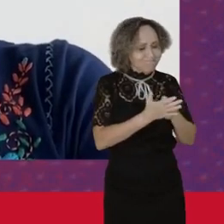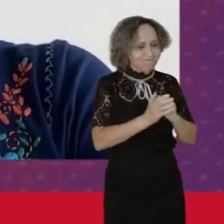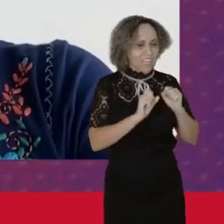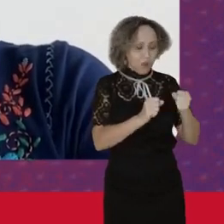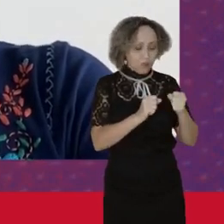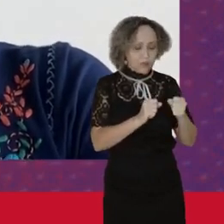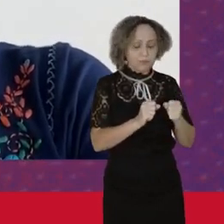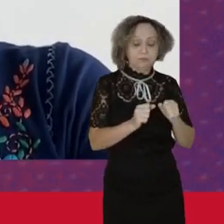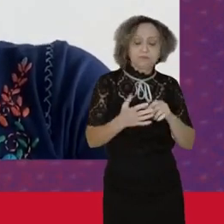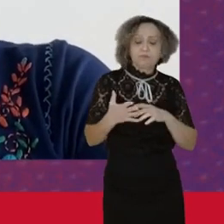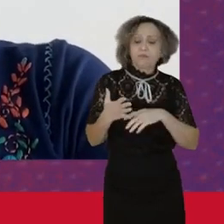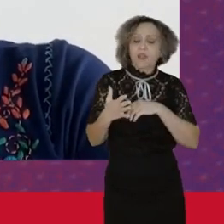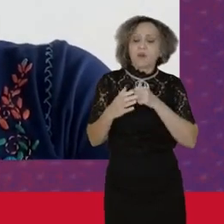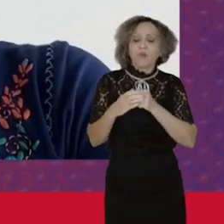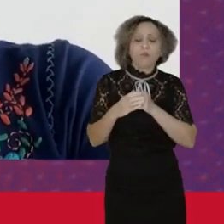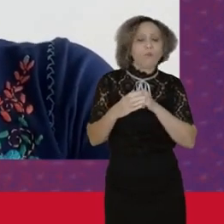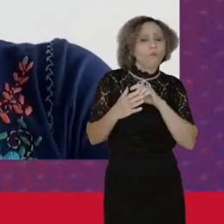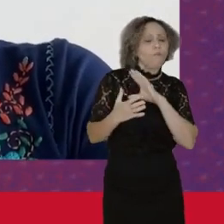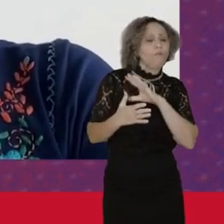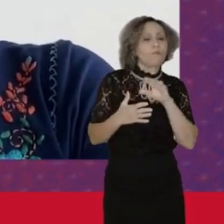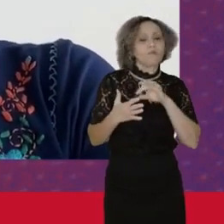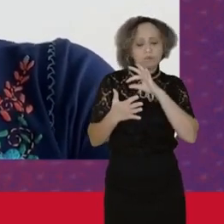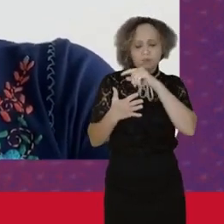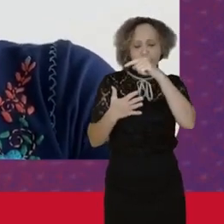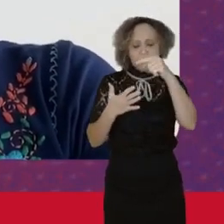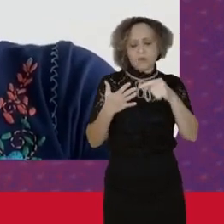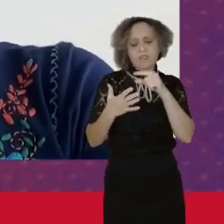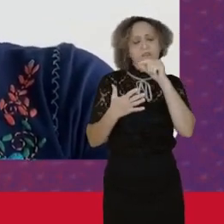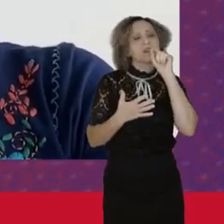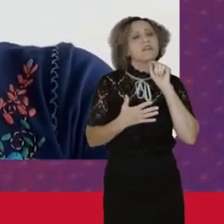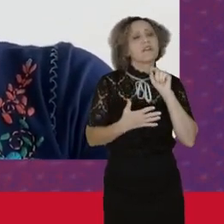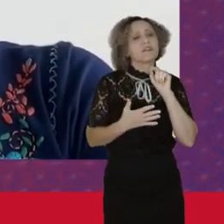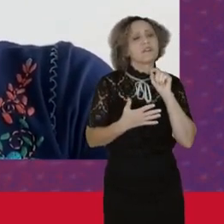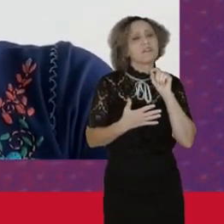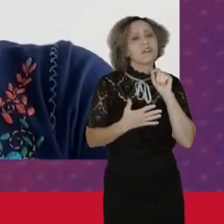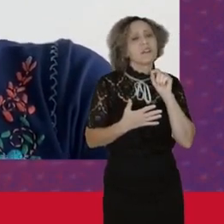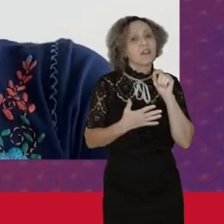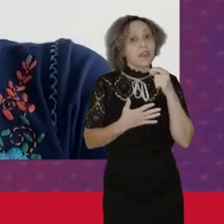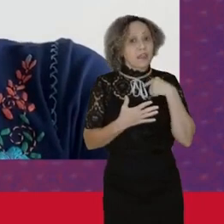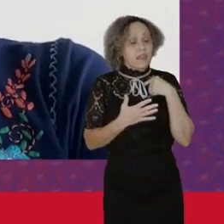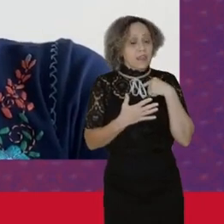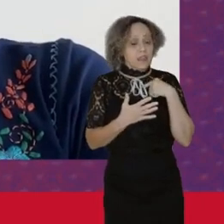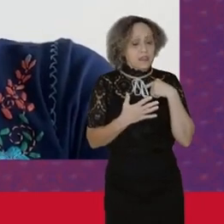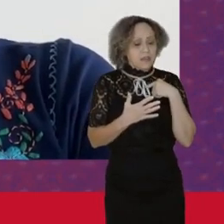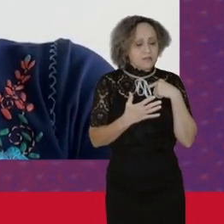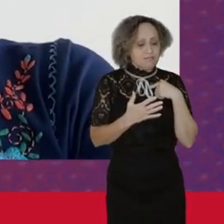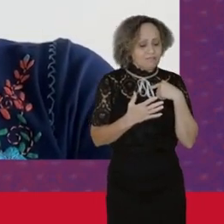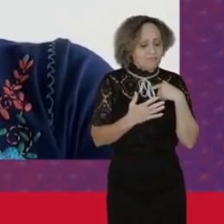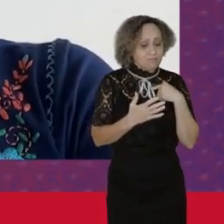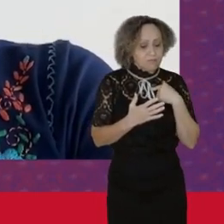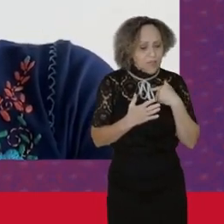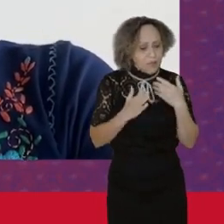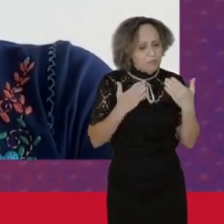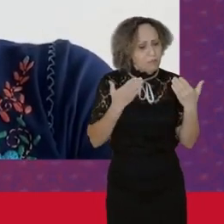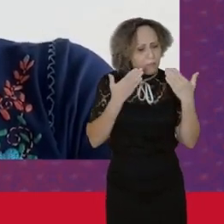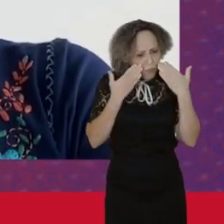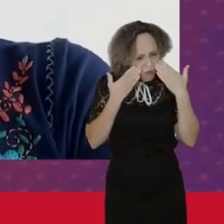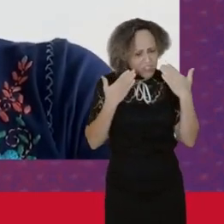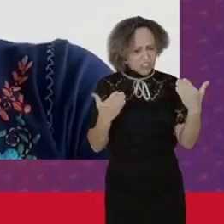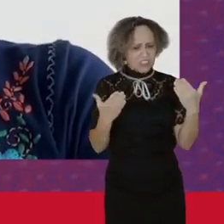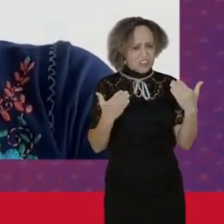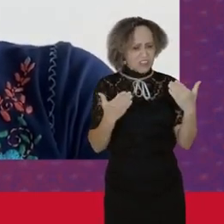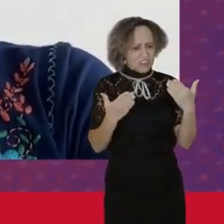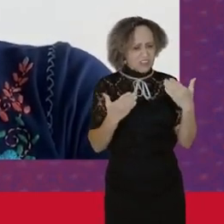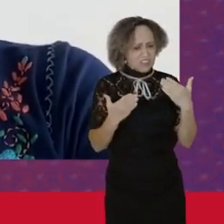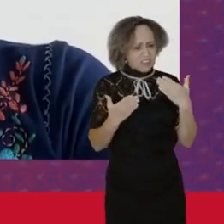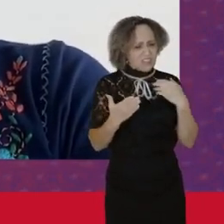aspectos relevantes nesse sentido é a saída da invisibilidade. É a luta pelo reconhecimento da